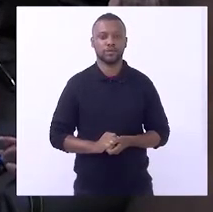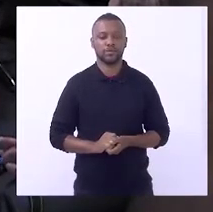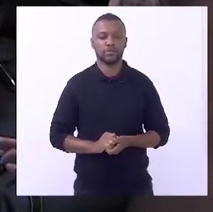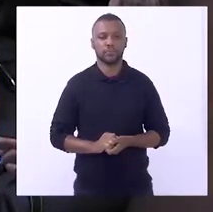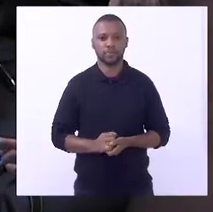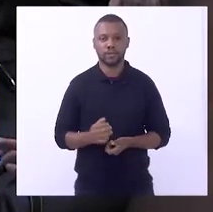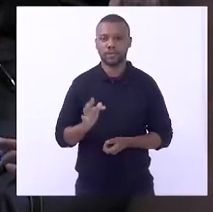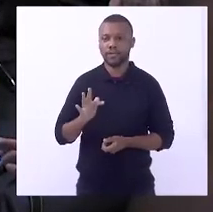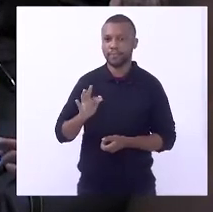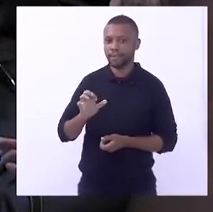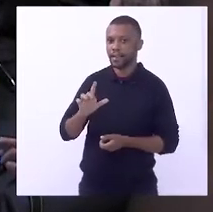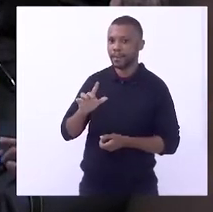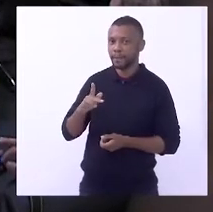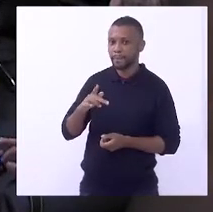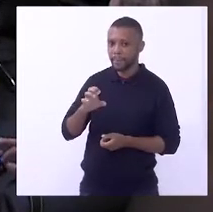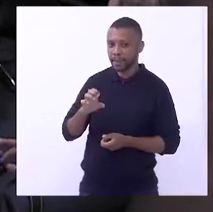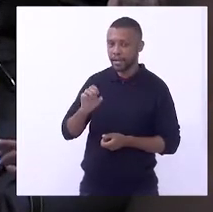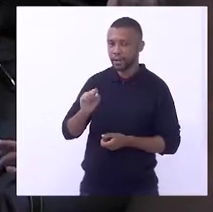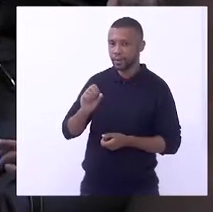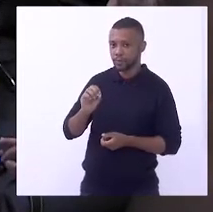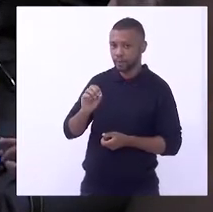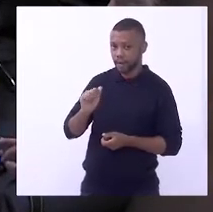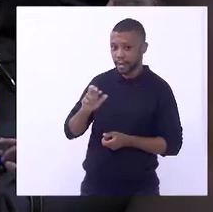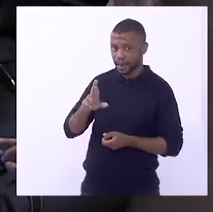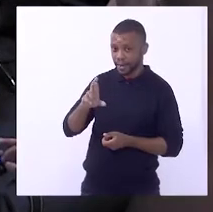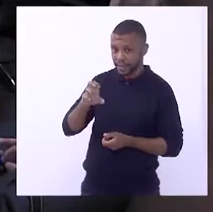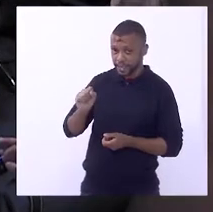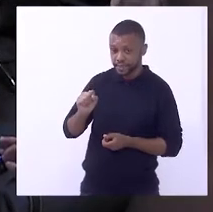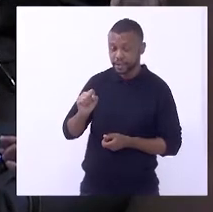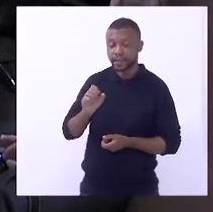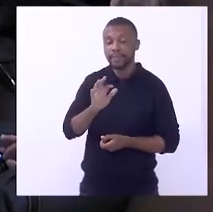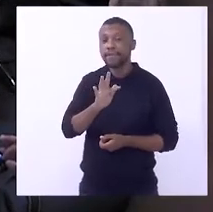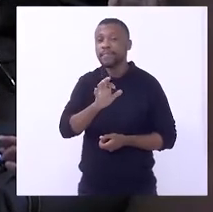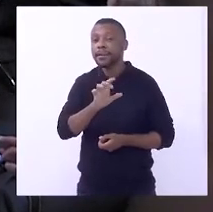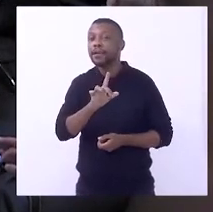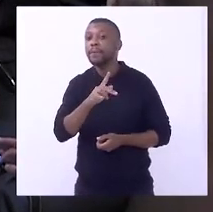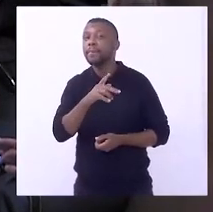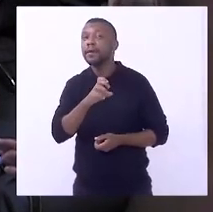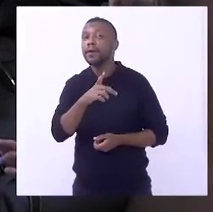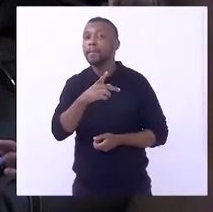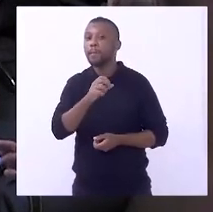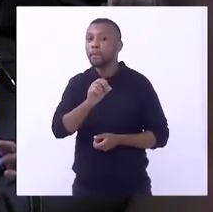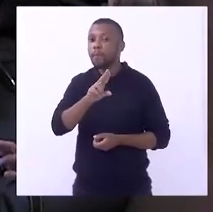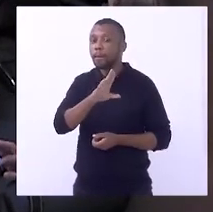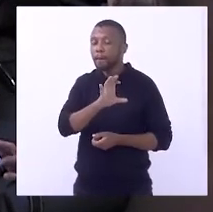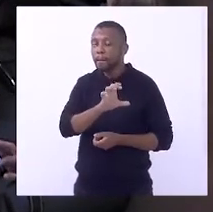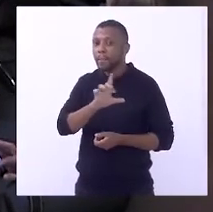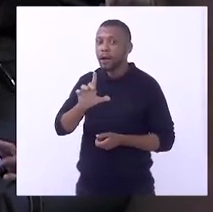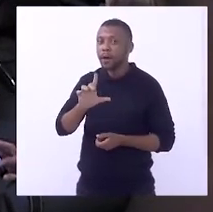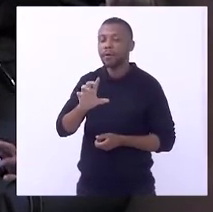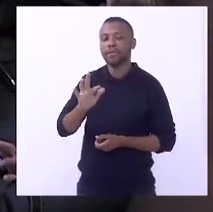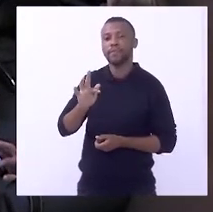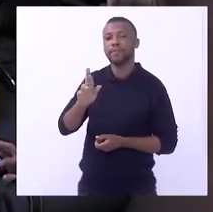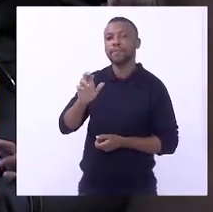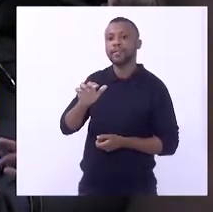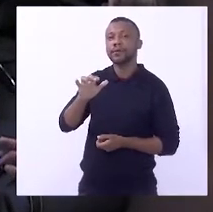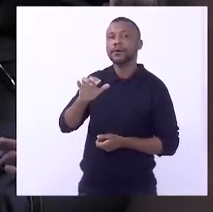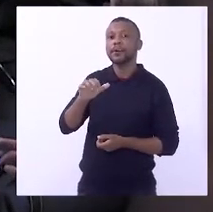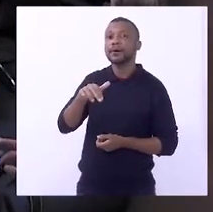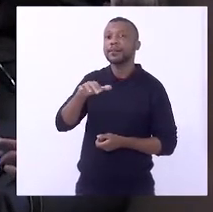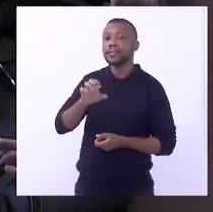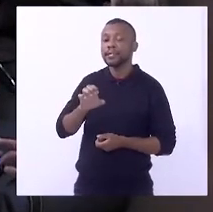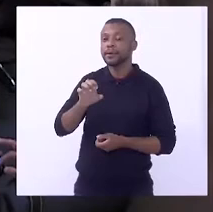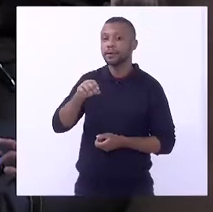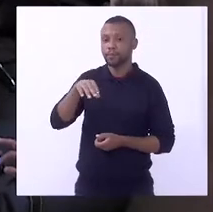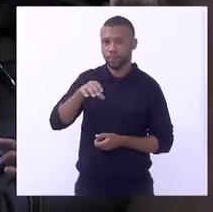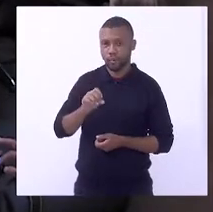Felipe Soares. Felipe Soares. Felipe Pobel. Felipe Pobel, Franciane Mota, Franciane Mota,